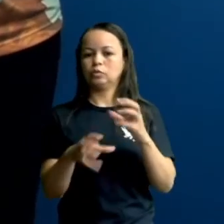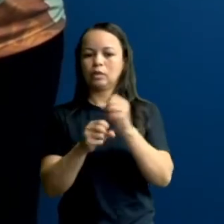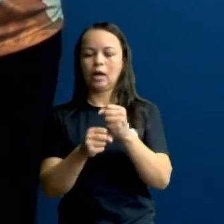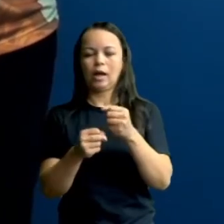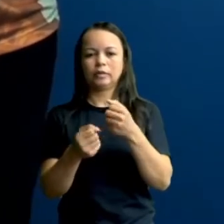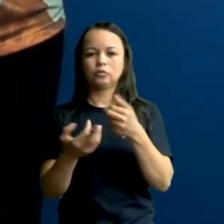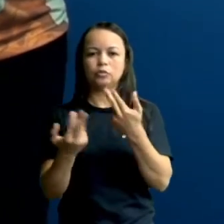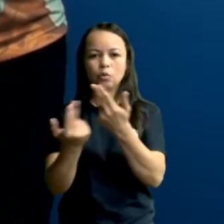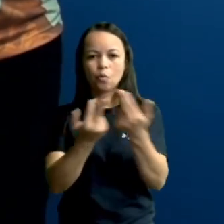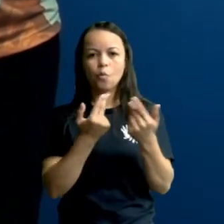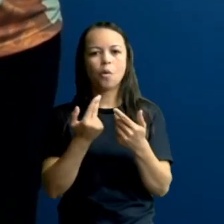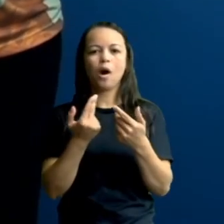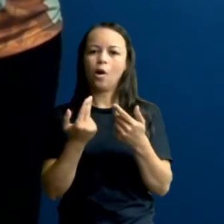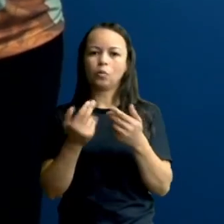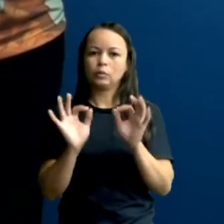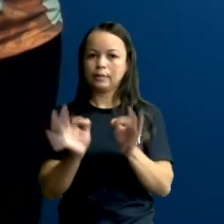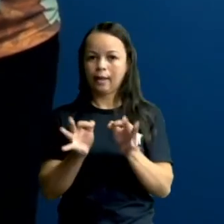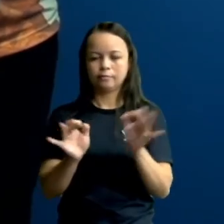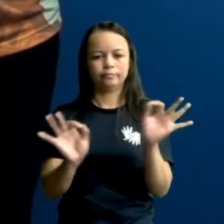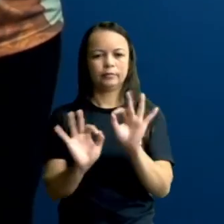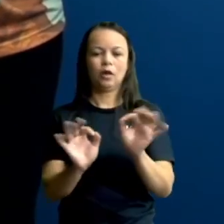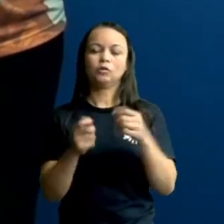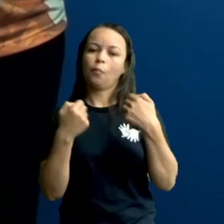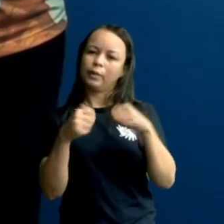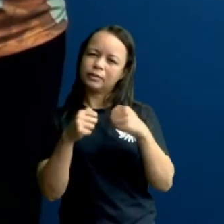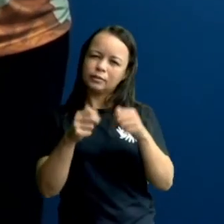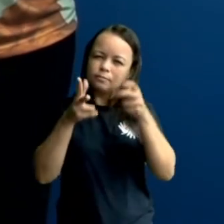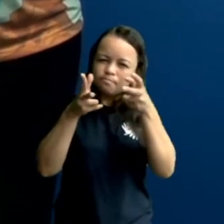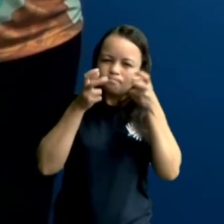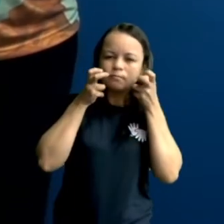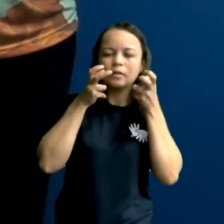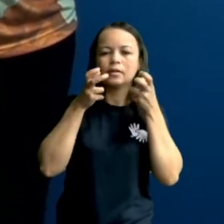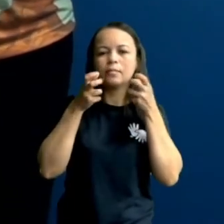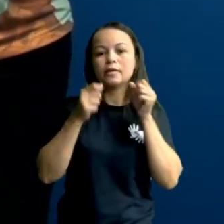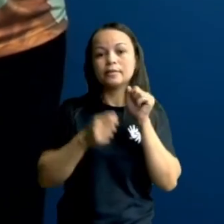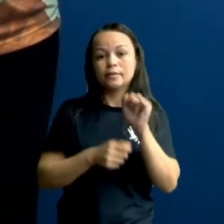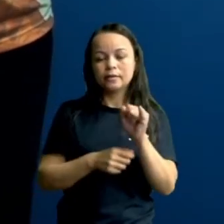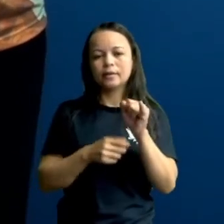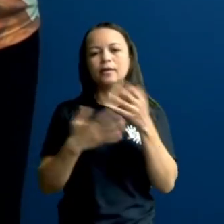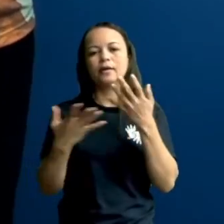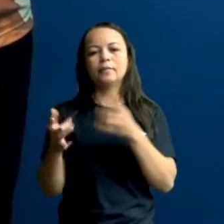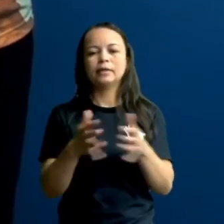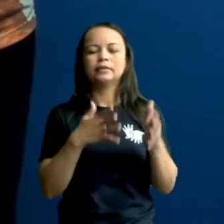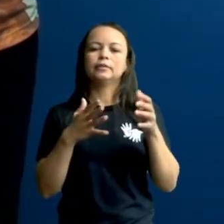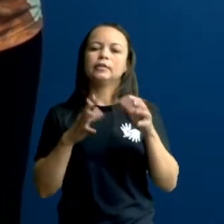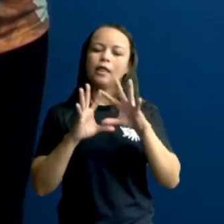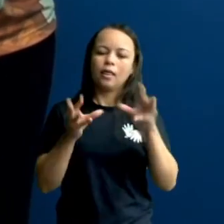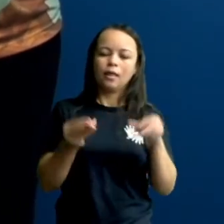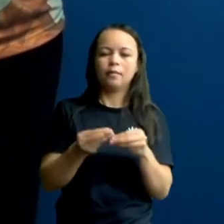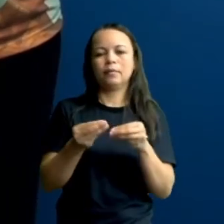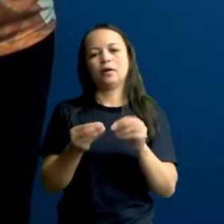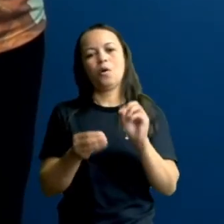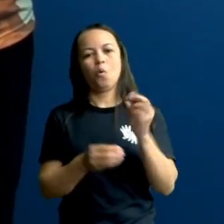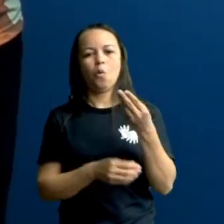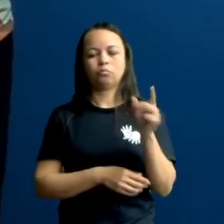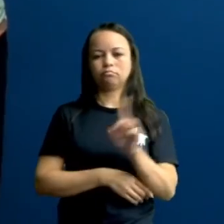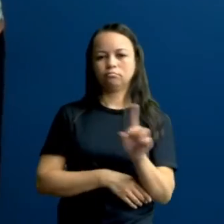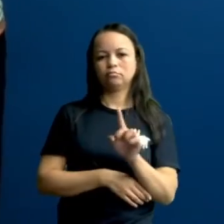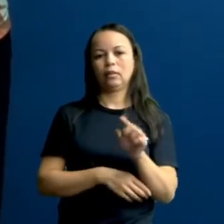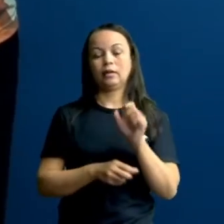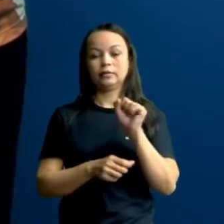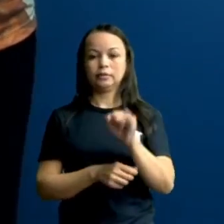pode dar certo, né? Então, você vai precisar aí perceber se precisa simplificar ou não, se aquele número